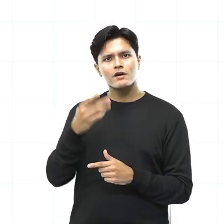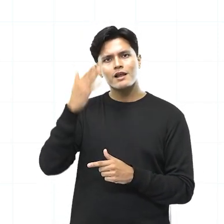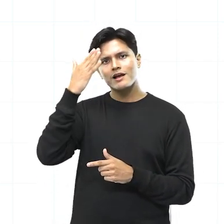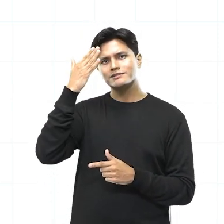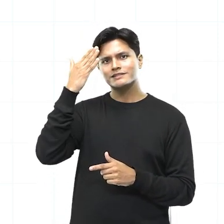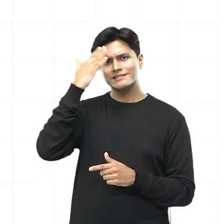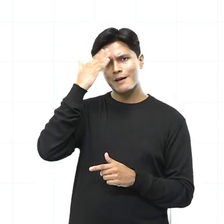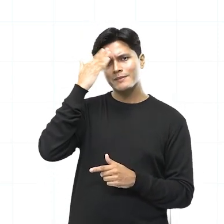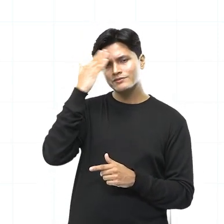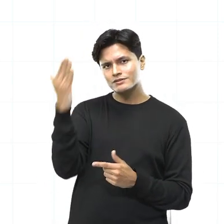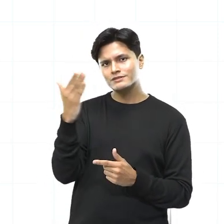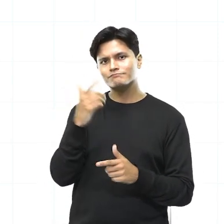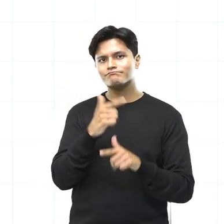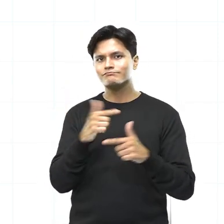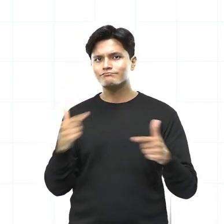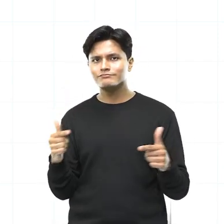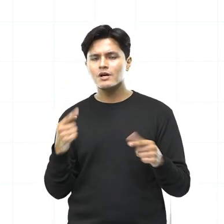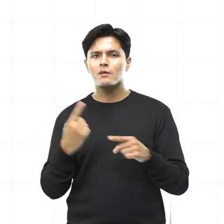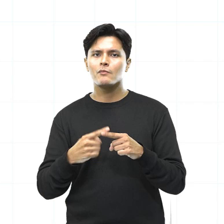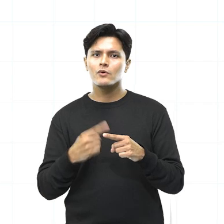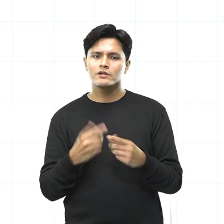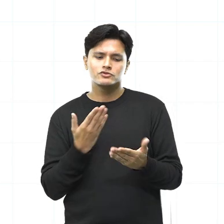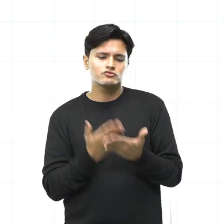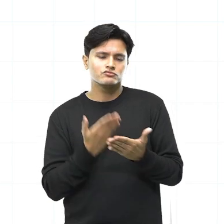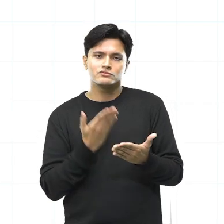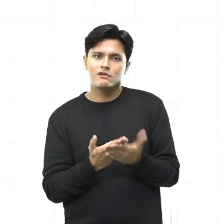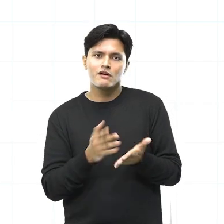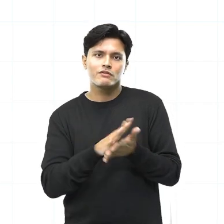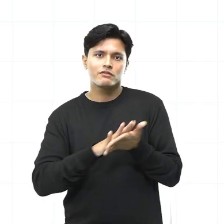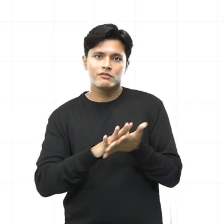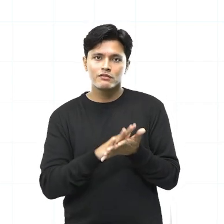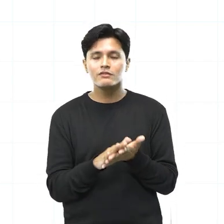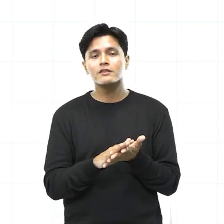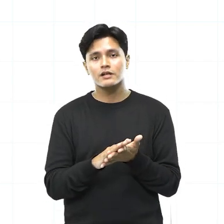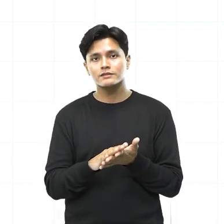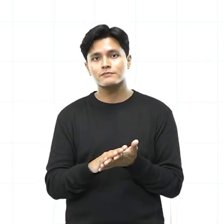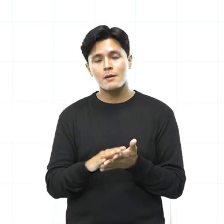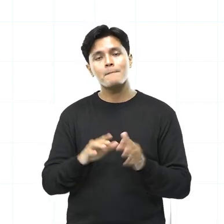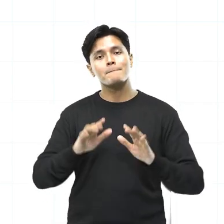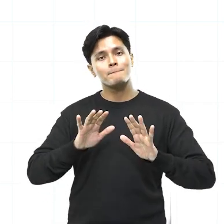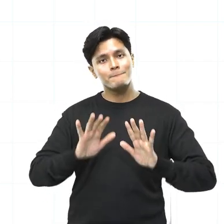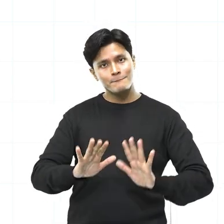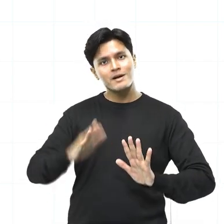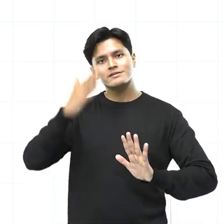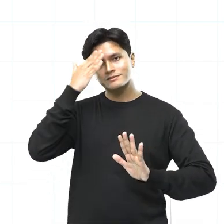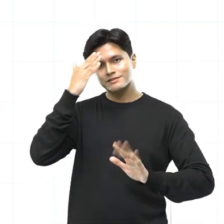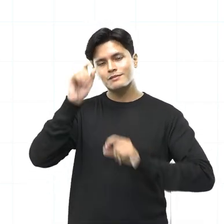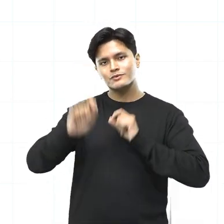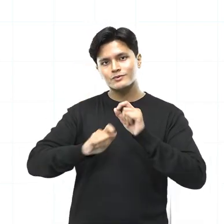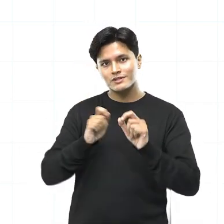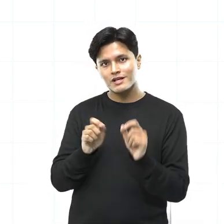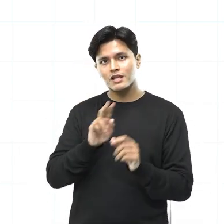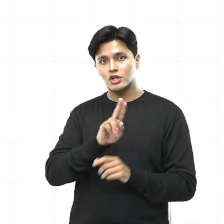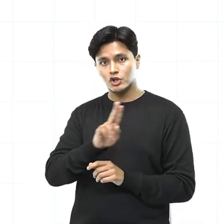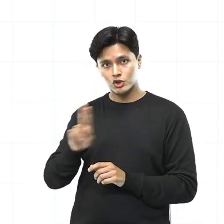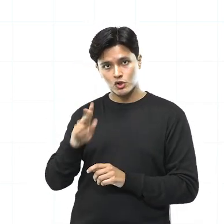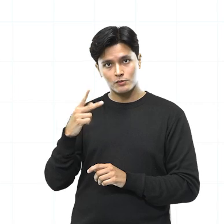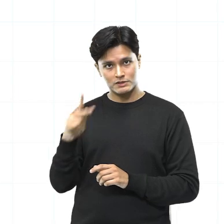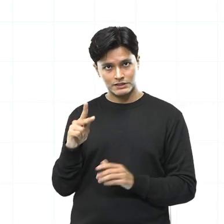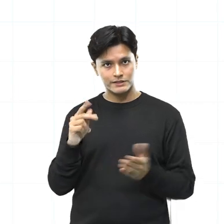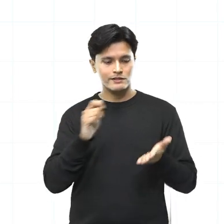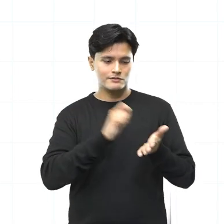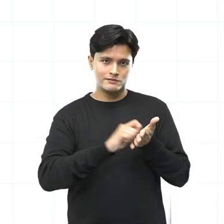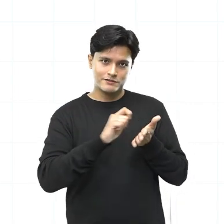ele nunca estudou. Apenas eu sei o meu nome assinar. Vocês estão percebendo como tem ali a